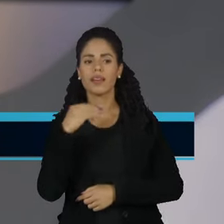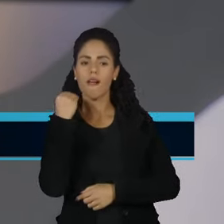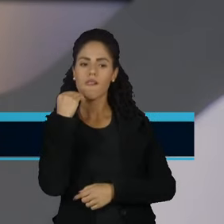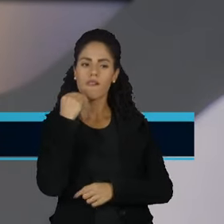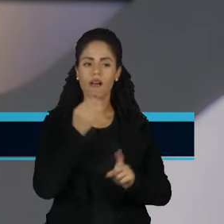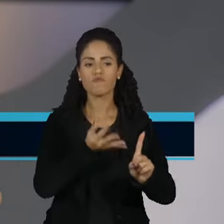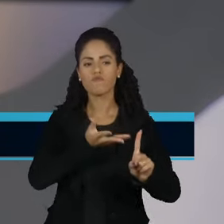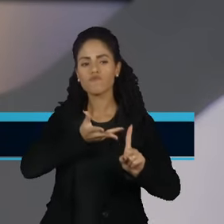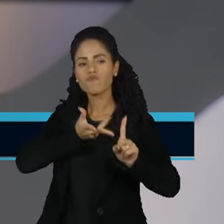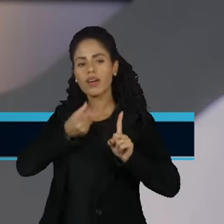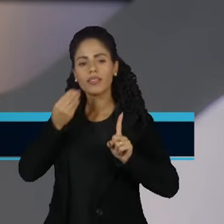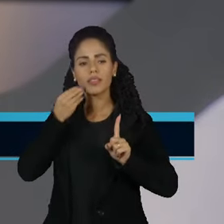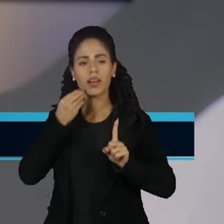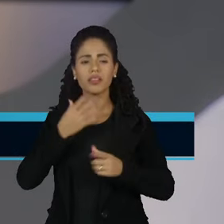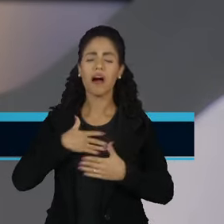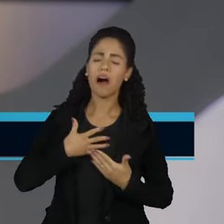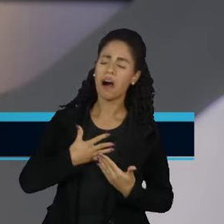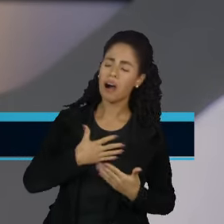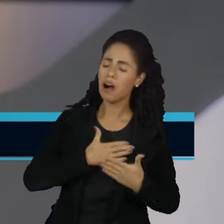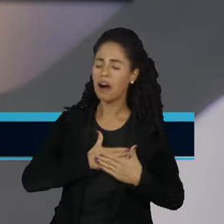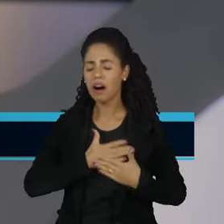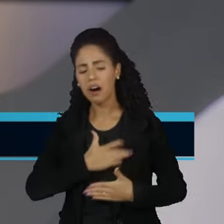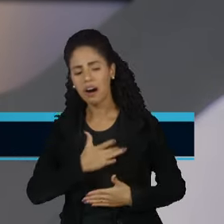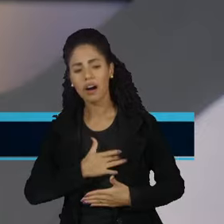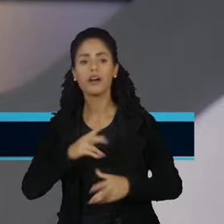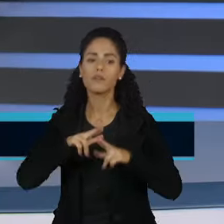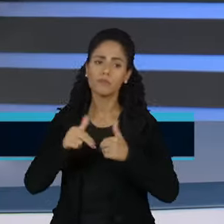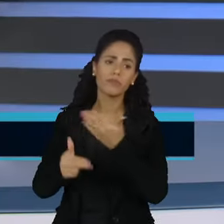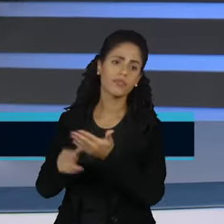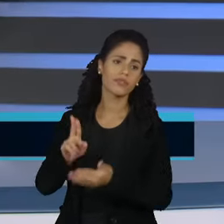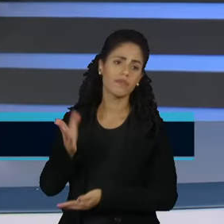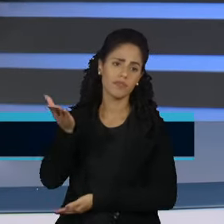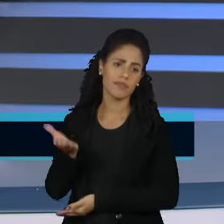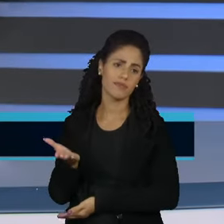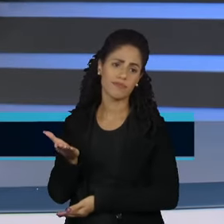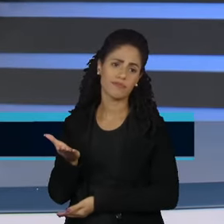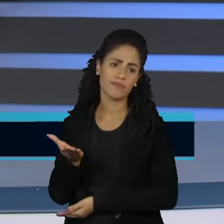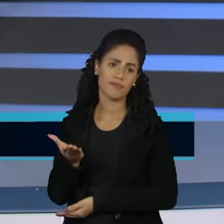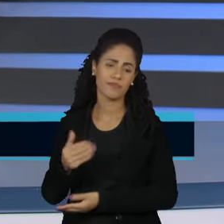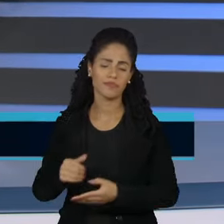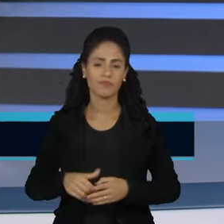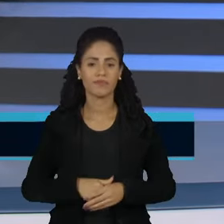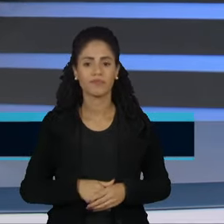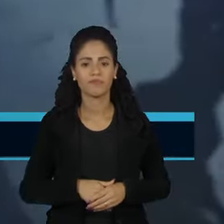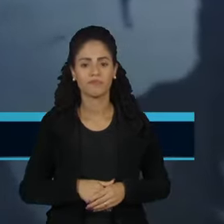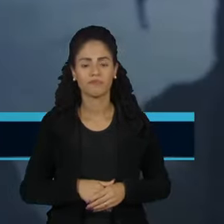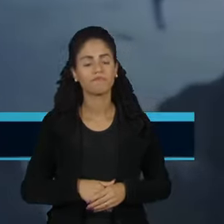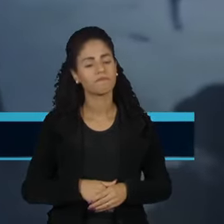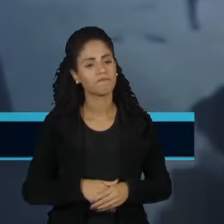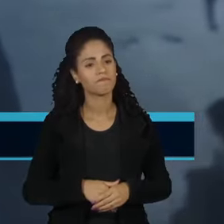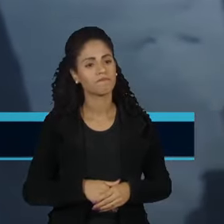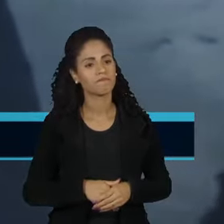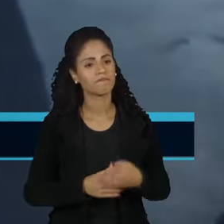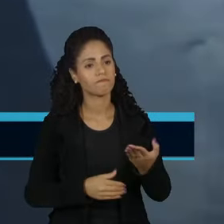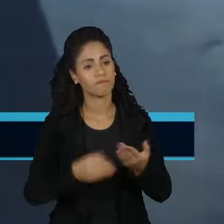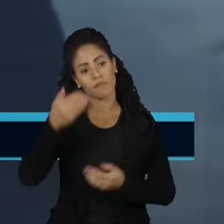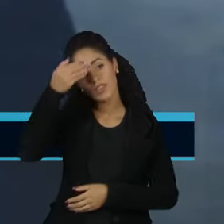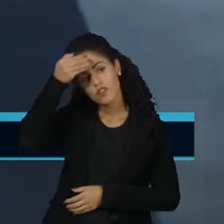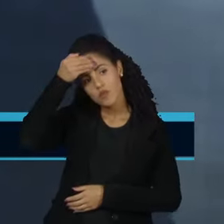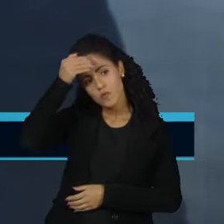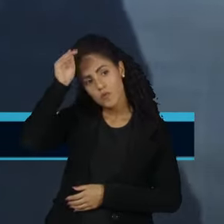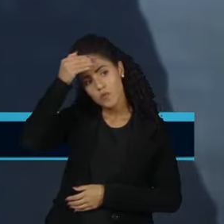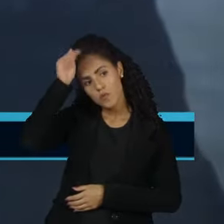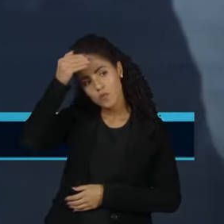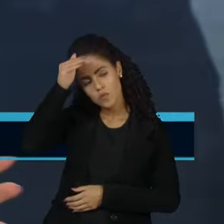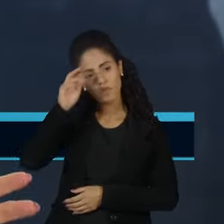tática de se posicionar primeiro e controlar a narrativa. João, Donald Trump, a gente